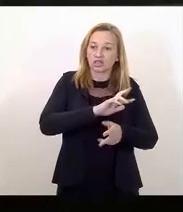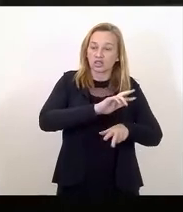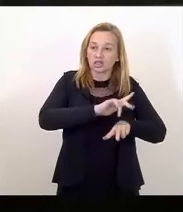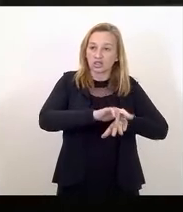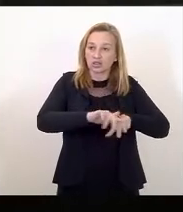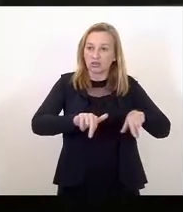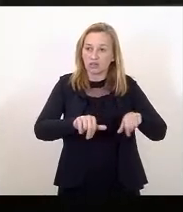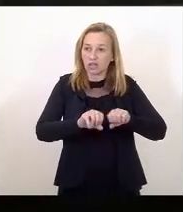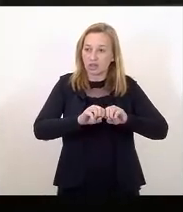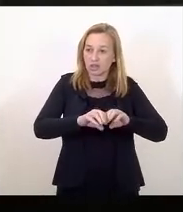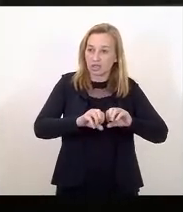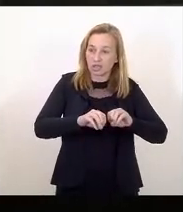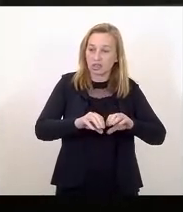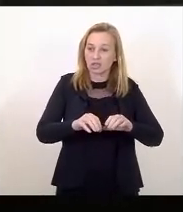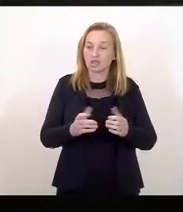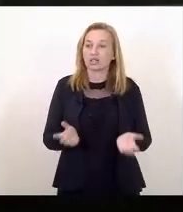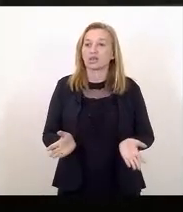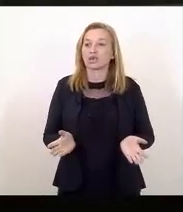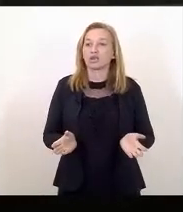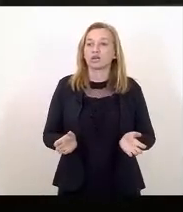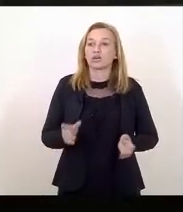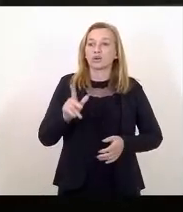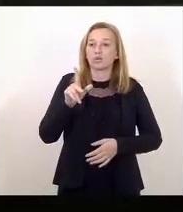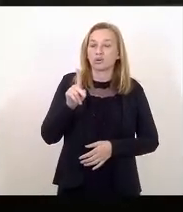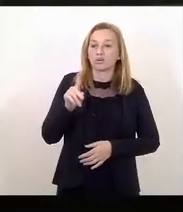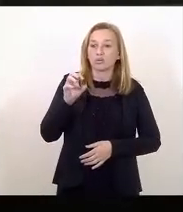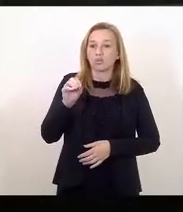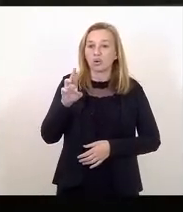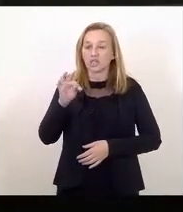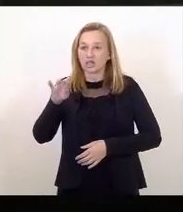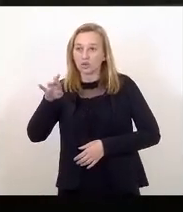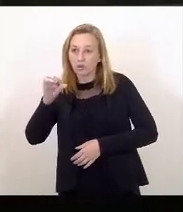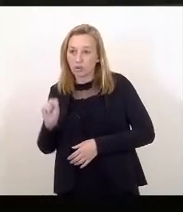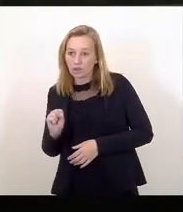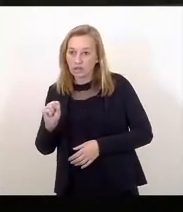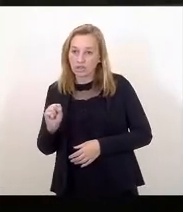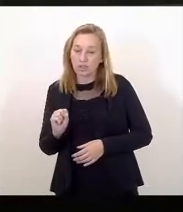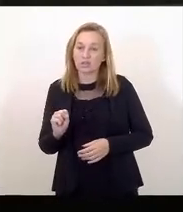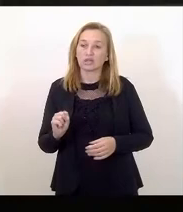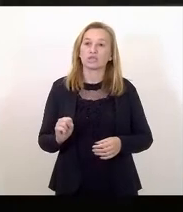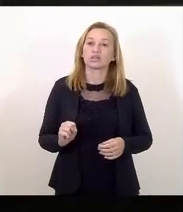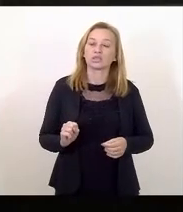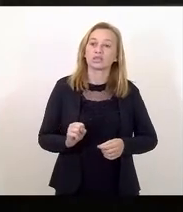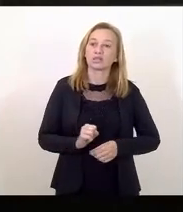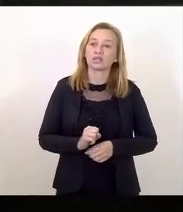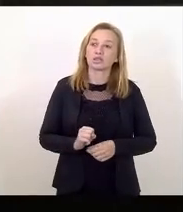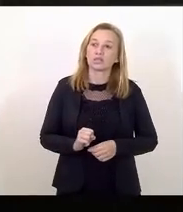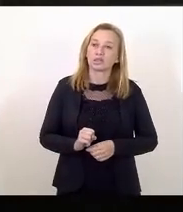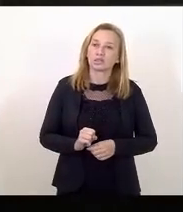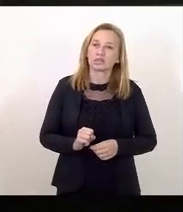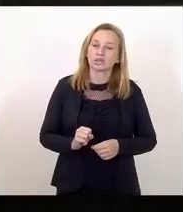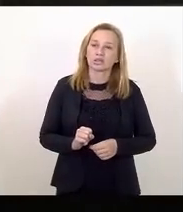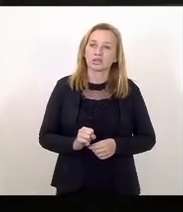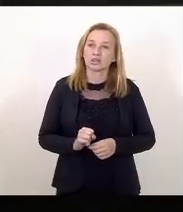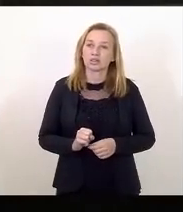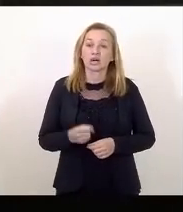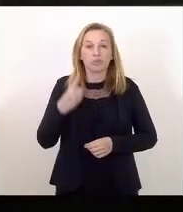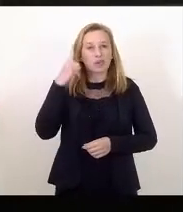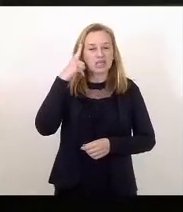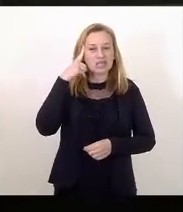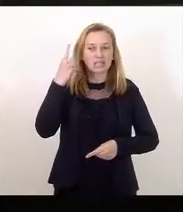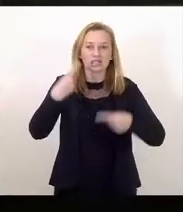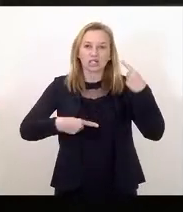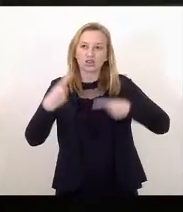portadores do transtorno autista, e aí, pensando na intersetorialidade das políticas,